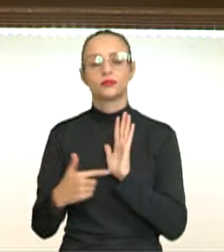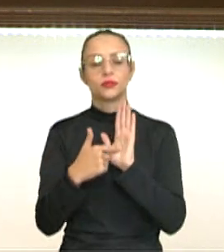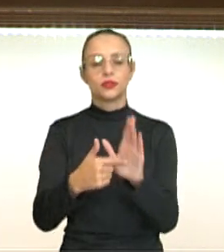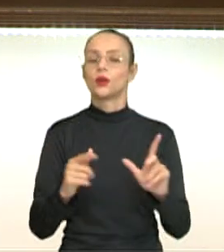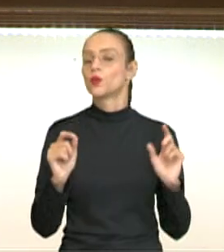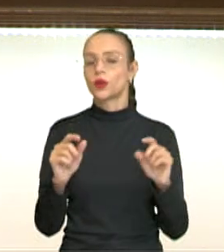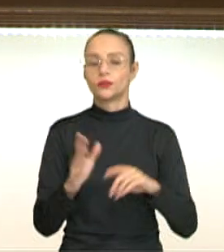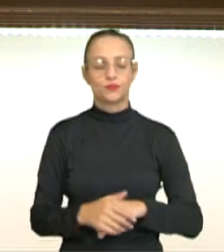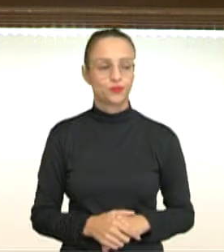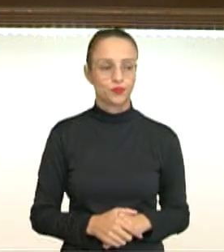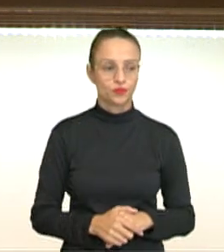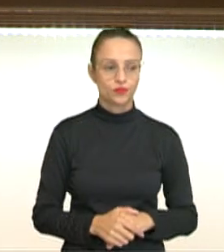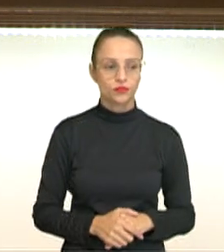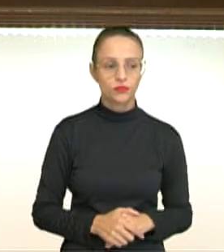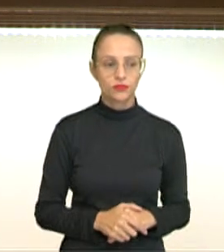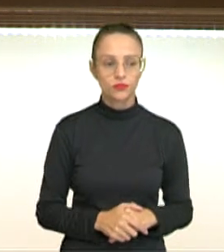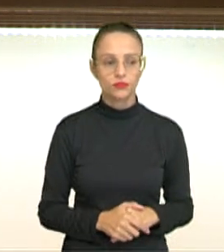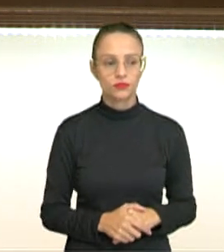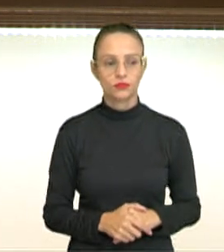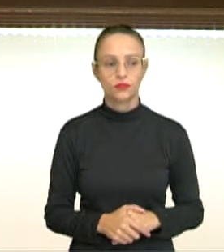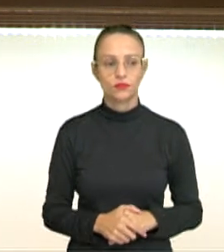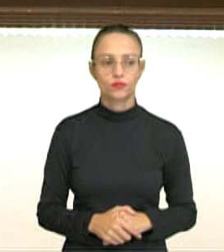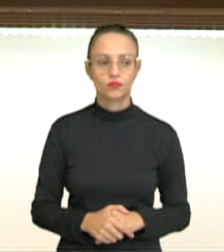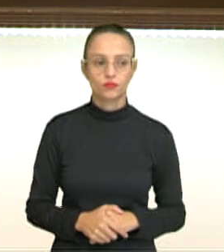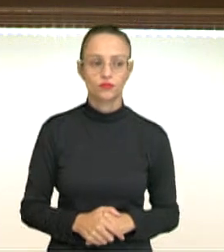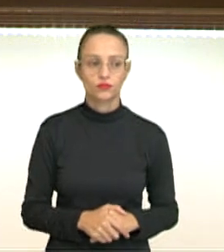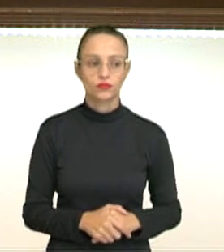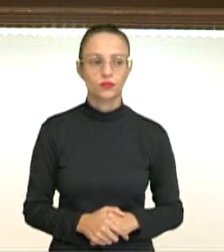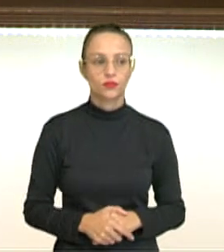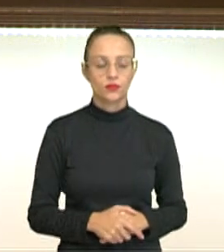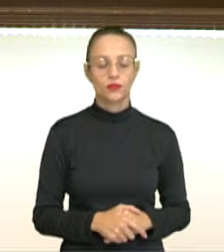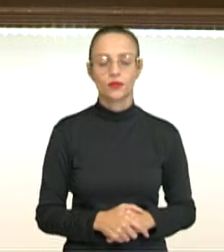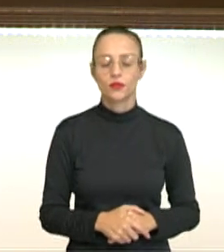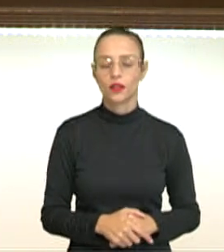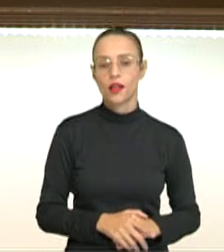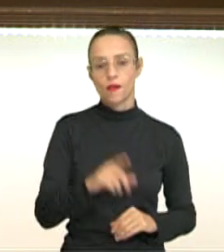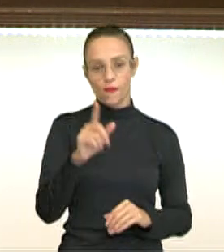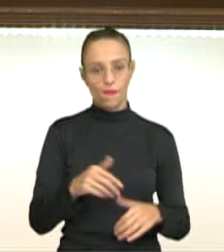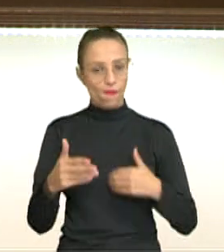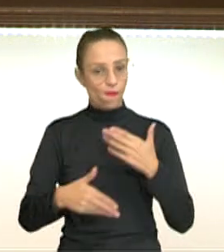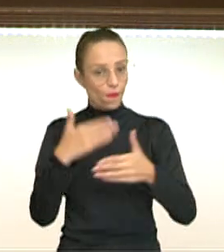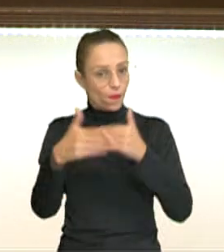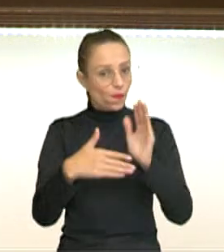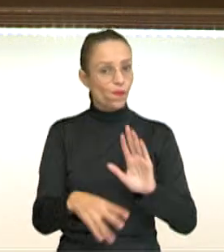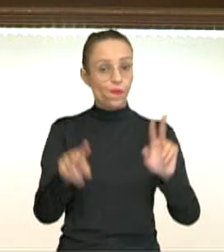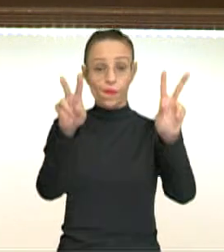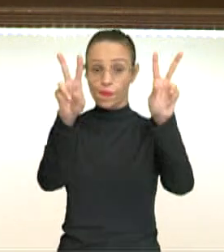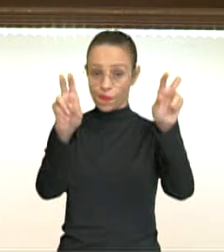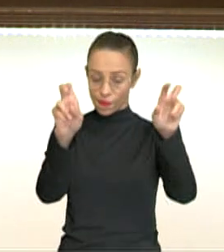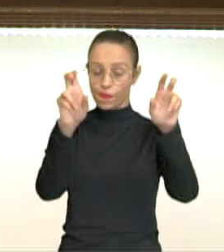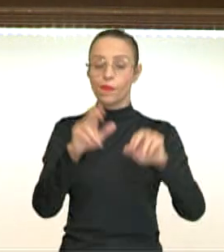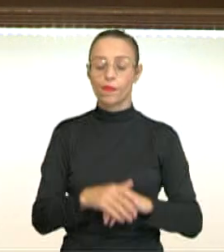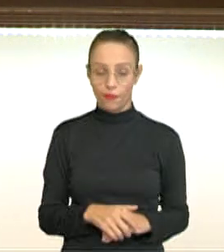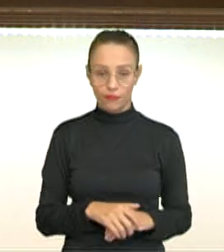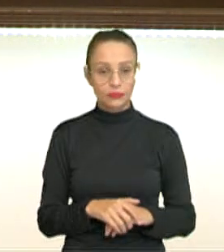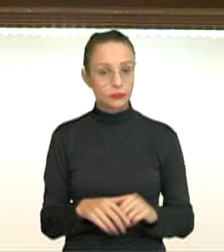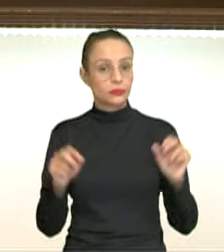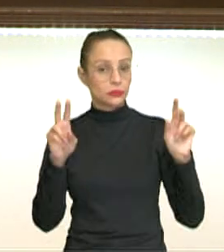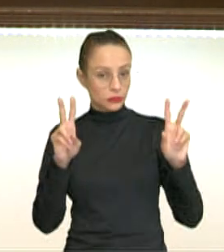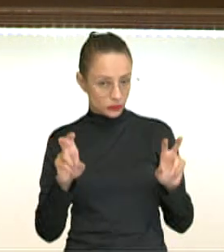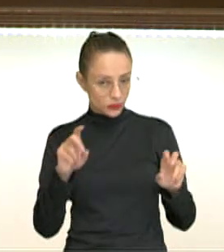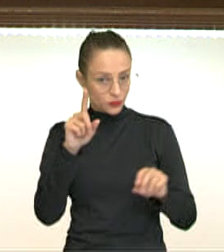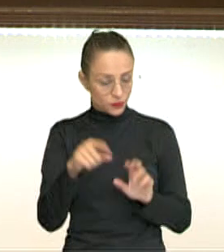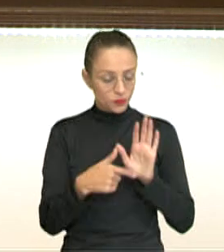naquela apresentação. Exposição de conteúdo é o desenvolvimento do tema, é o tema propriamente dito que você